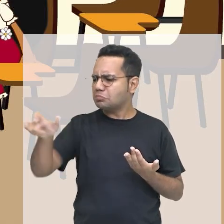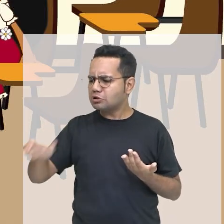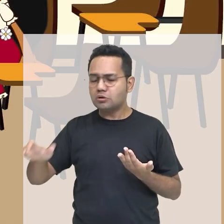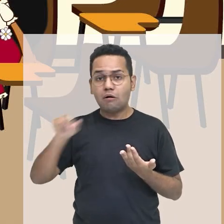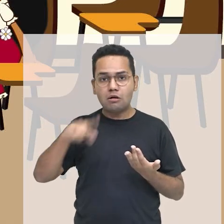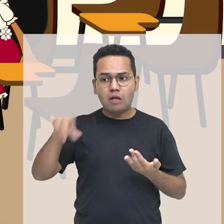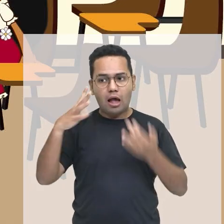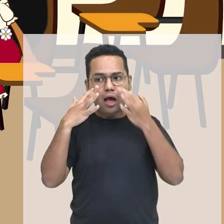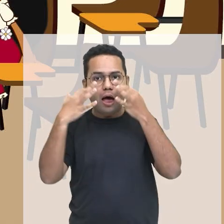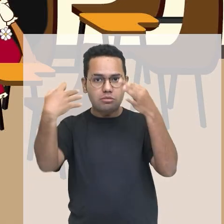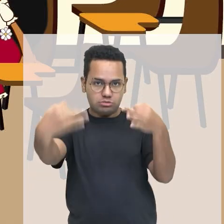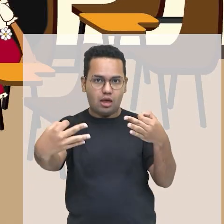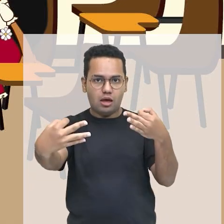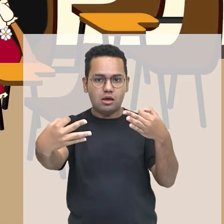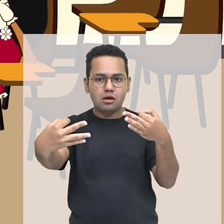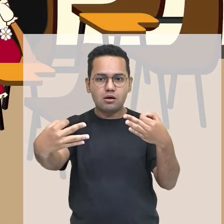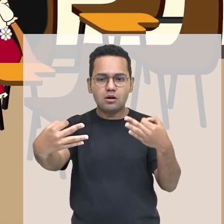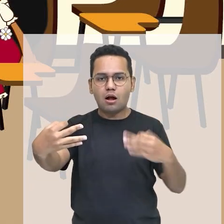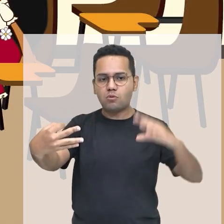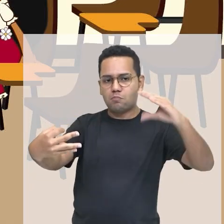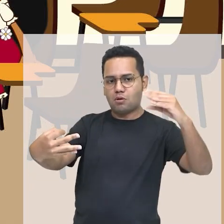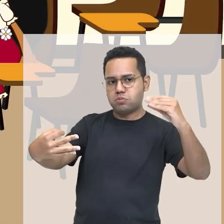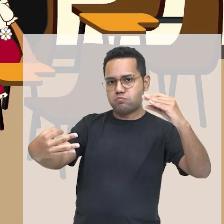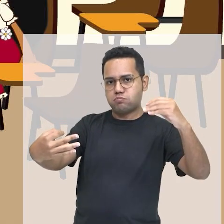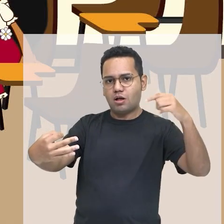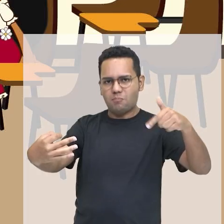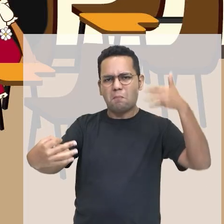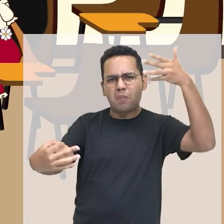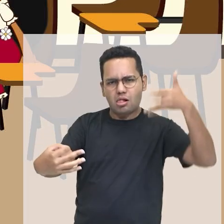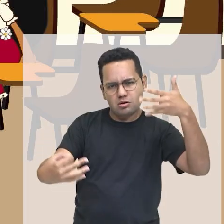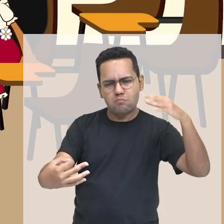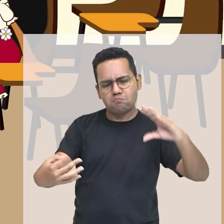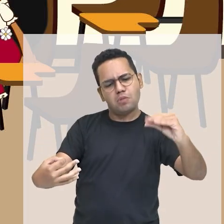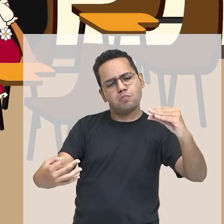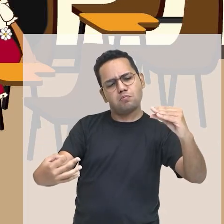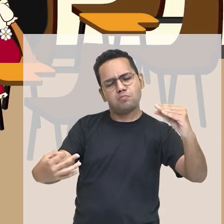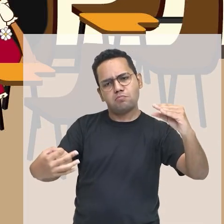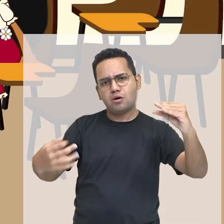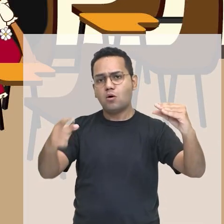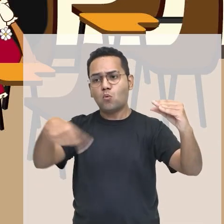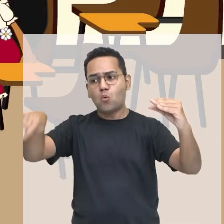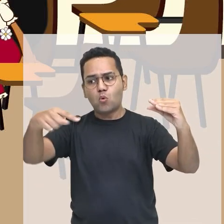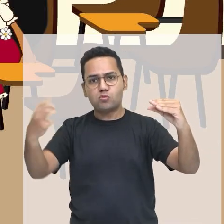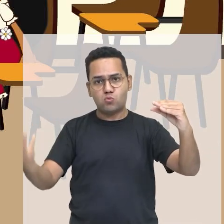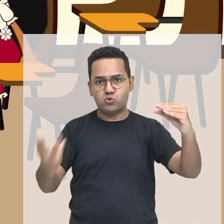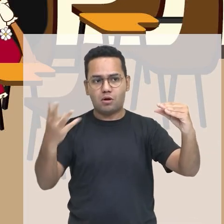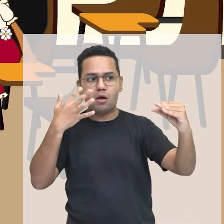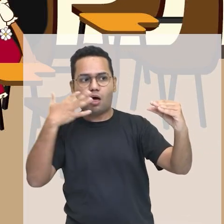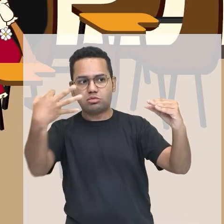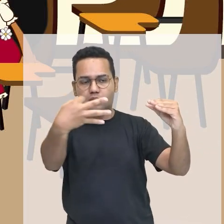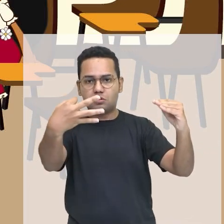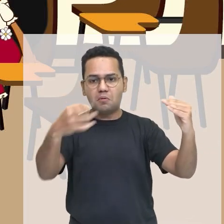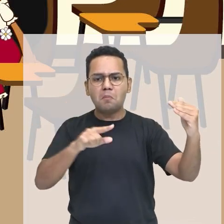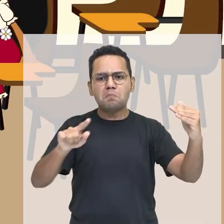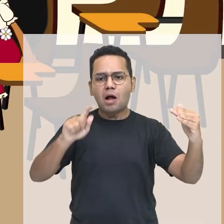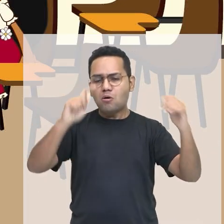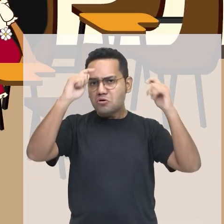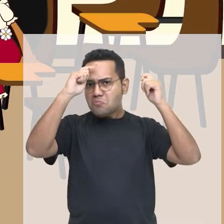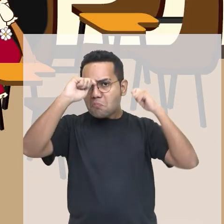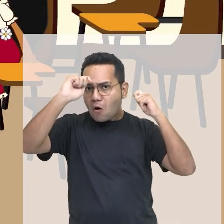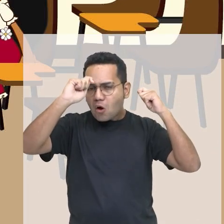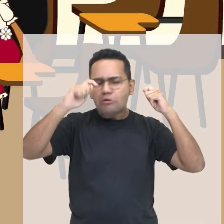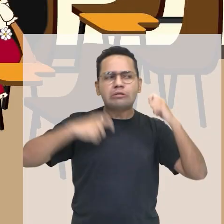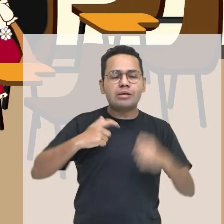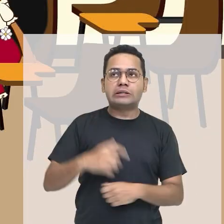eles prestando atenção naquilo que estava sendo falado, e aí todo momento, esse personagem aqui estava se